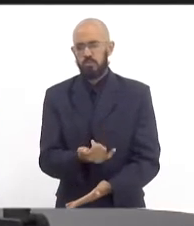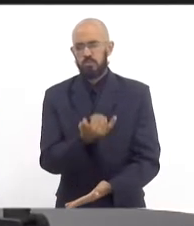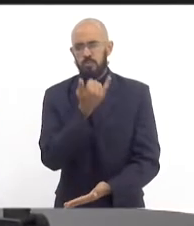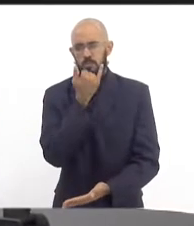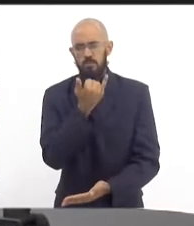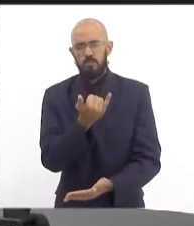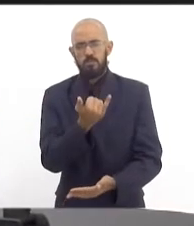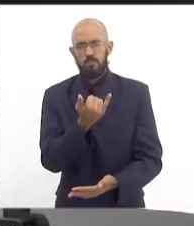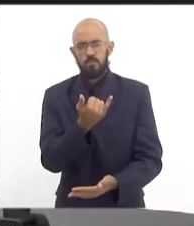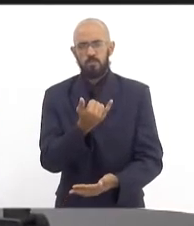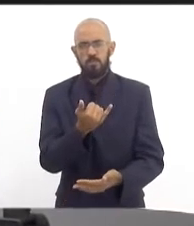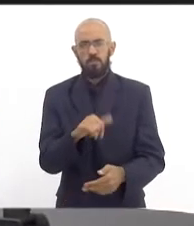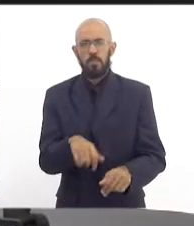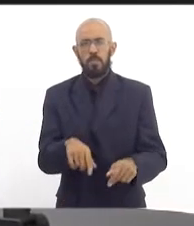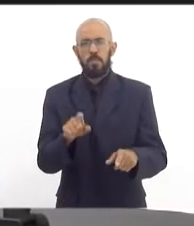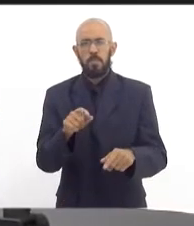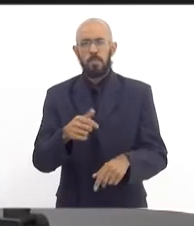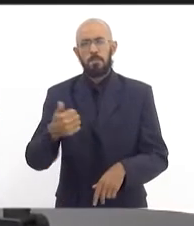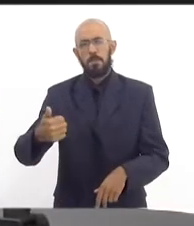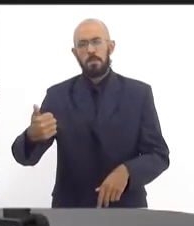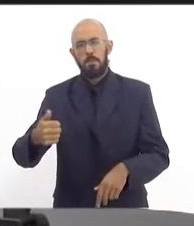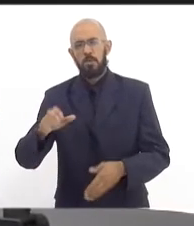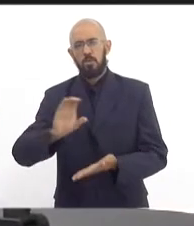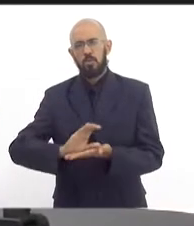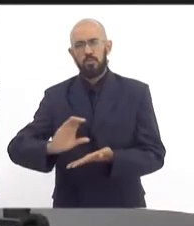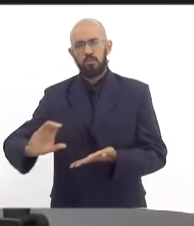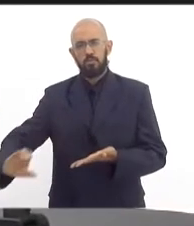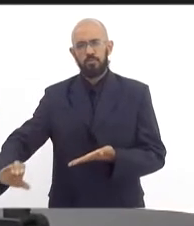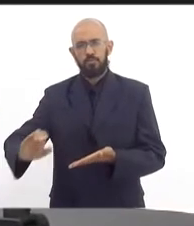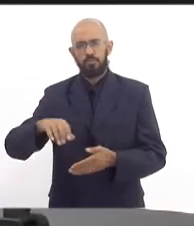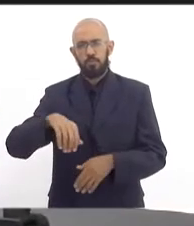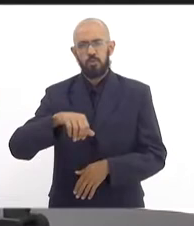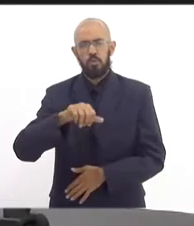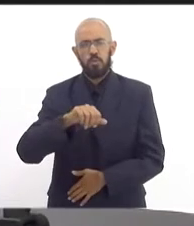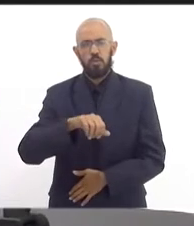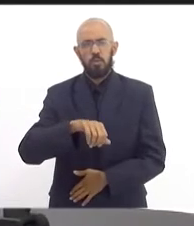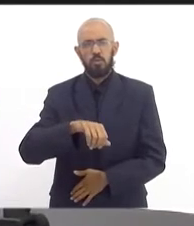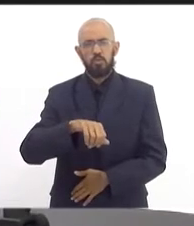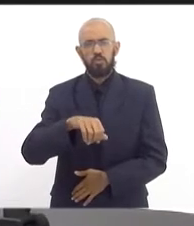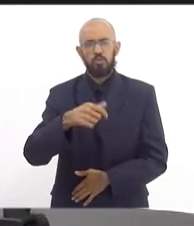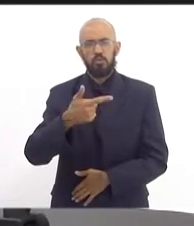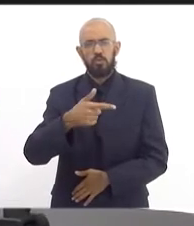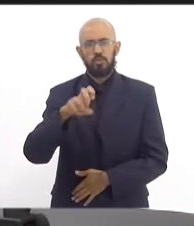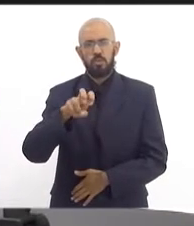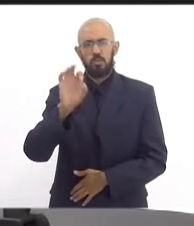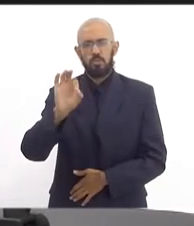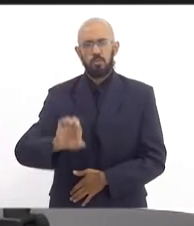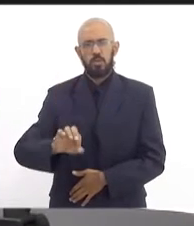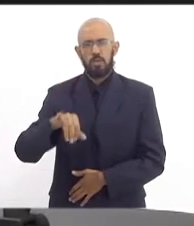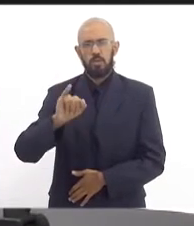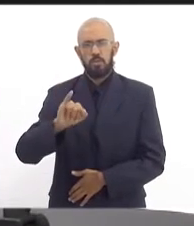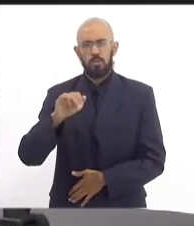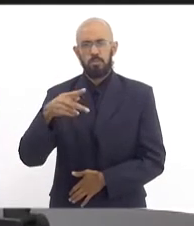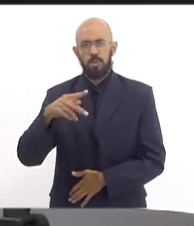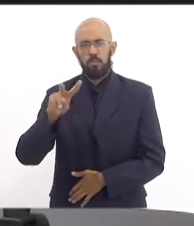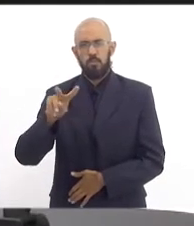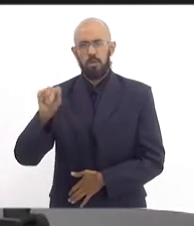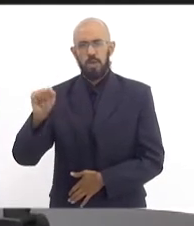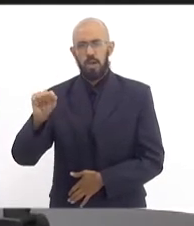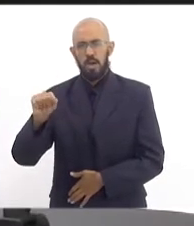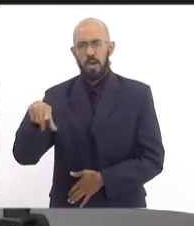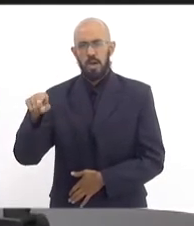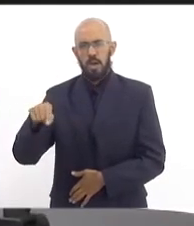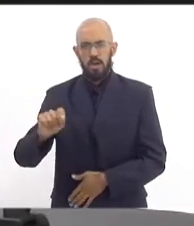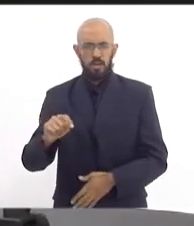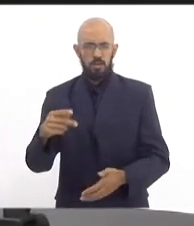que a do investimento da cota-parte do IPVA no município atingido por calamidade